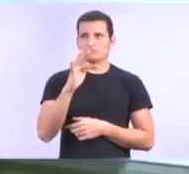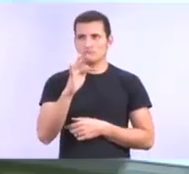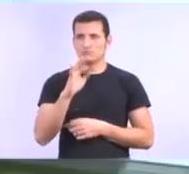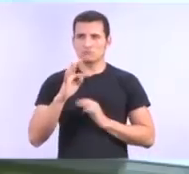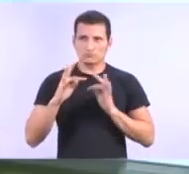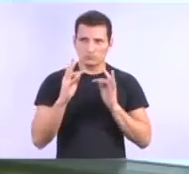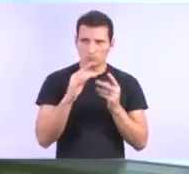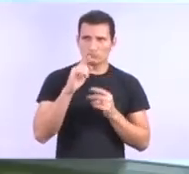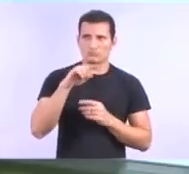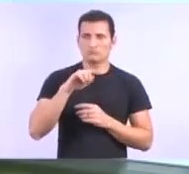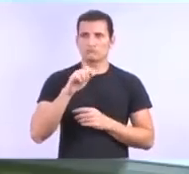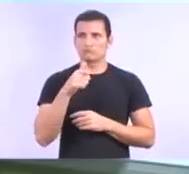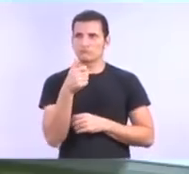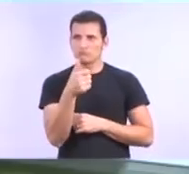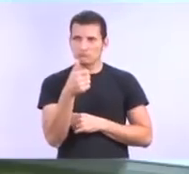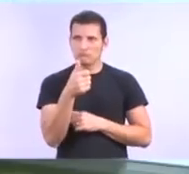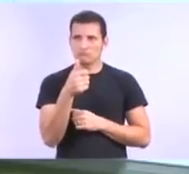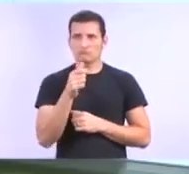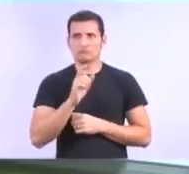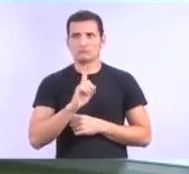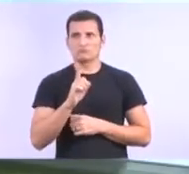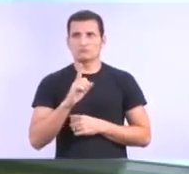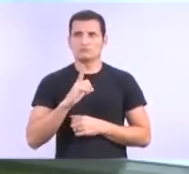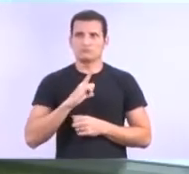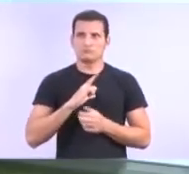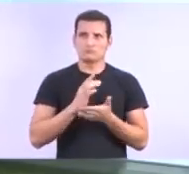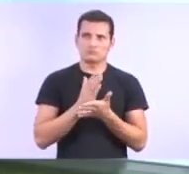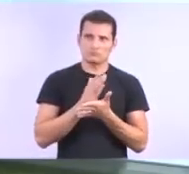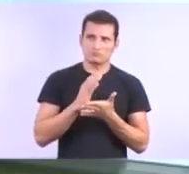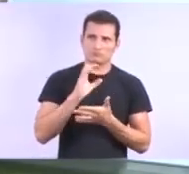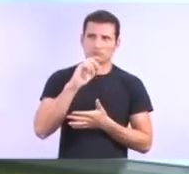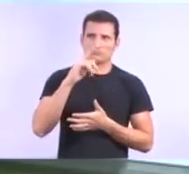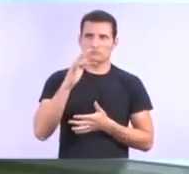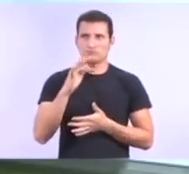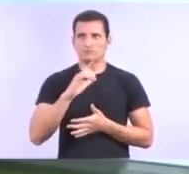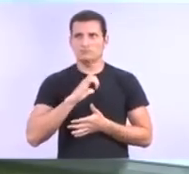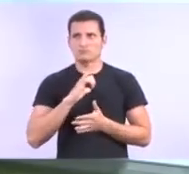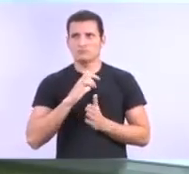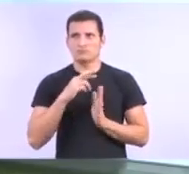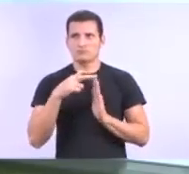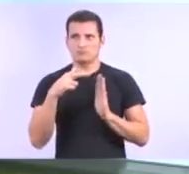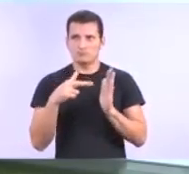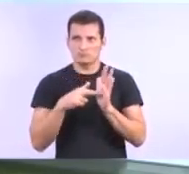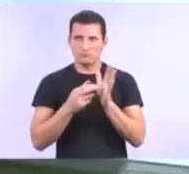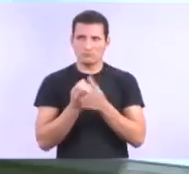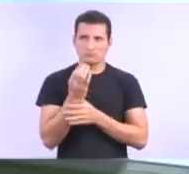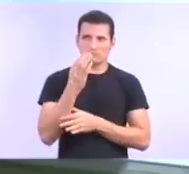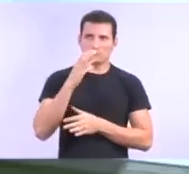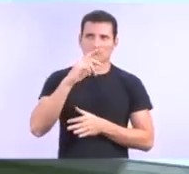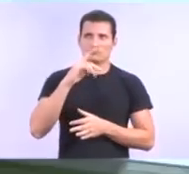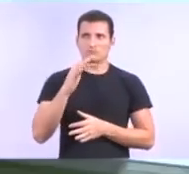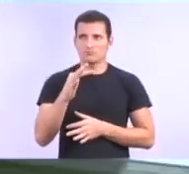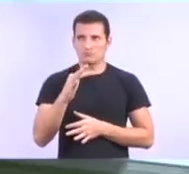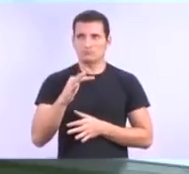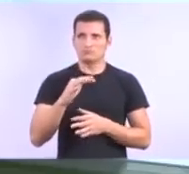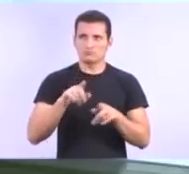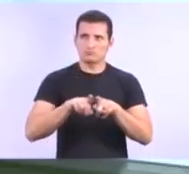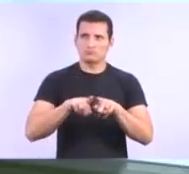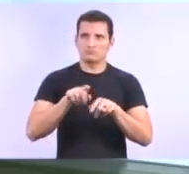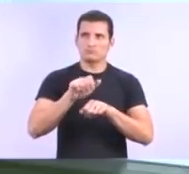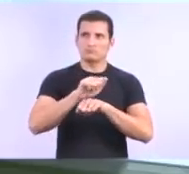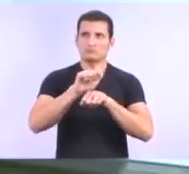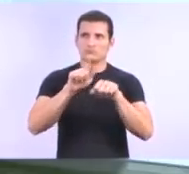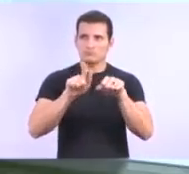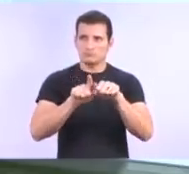Não. Tem CPFs que tem uma regra para a criação de CPF. Inclusive, é algoritmo que está publicado